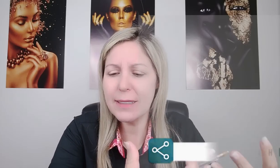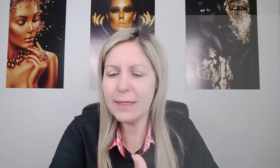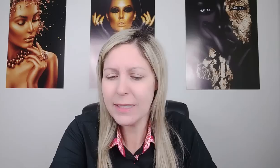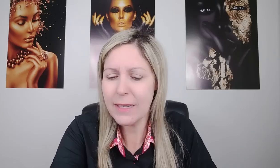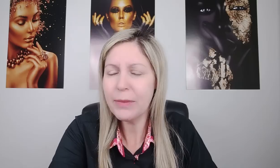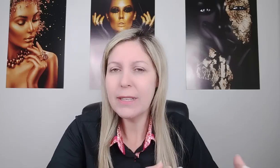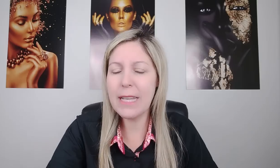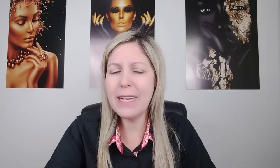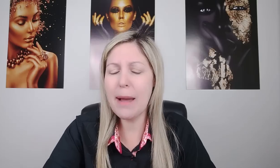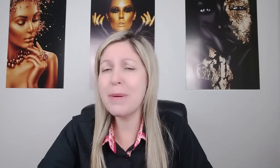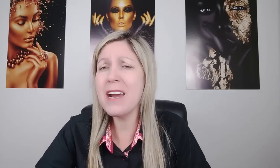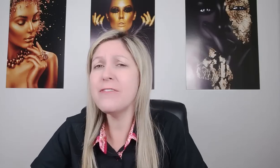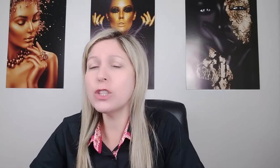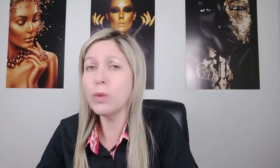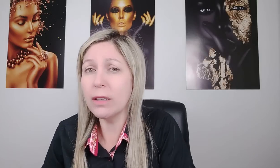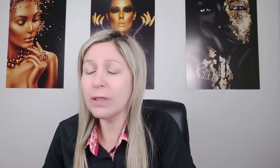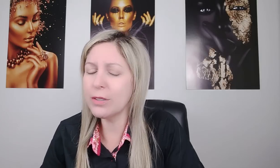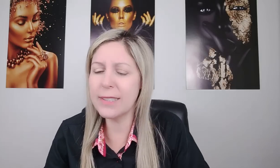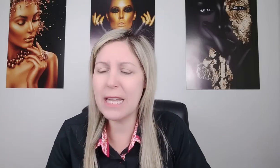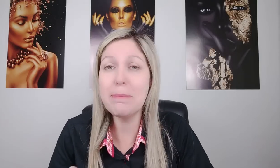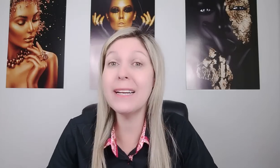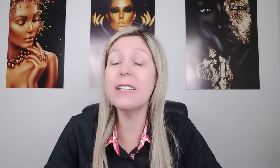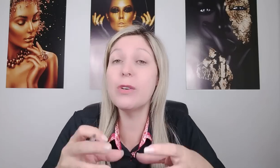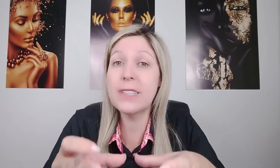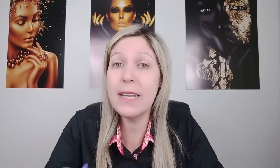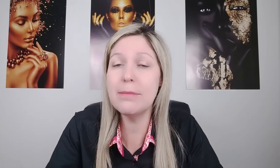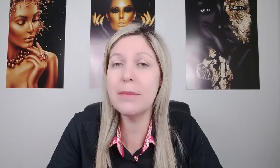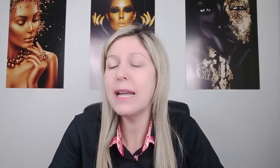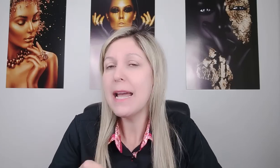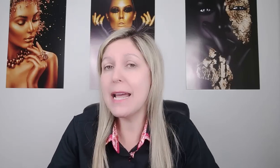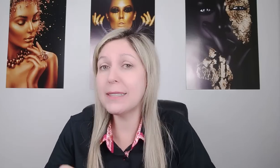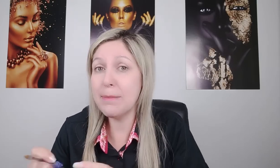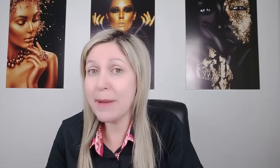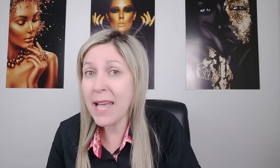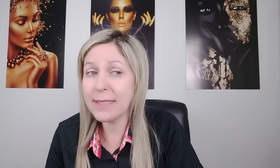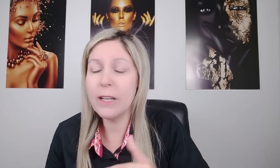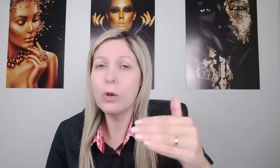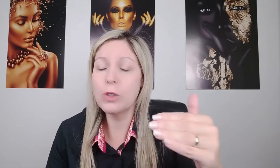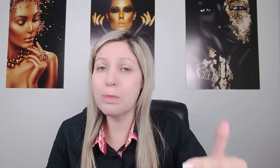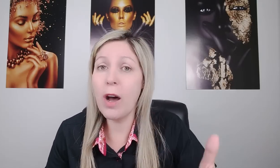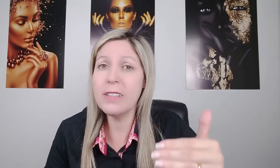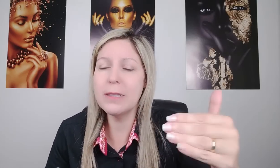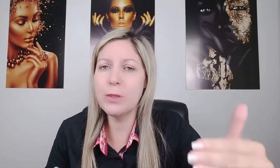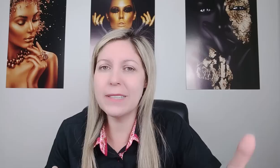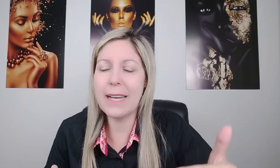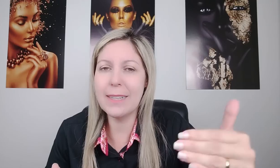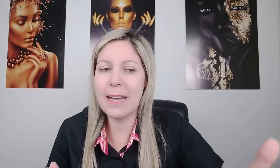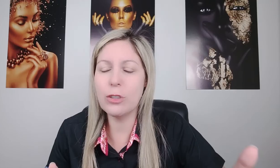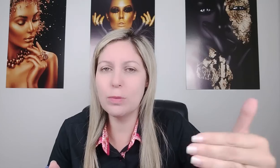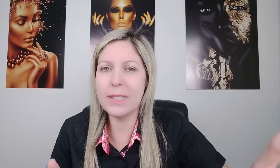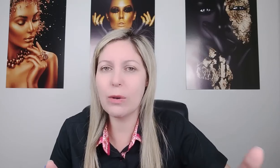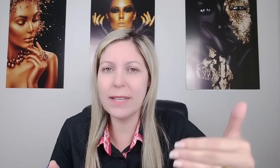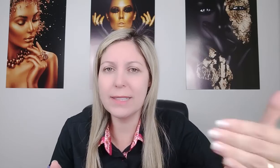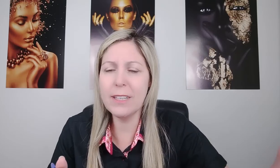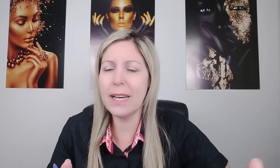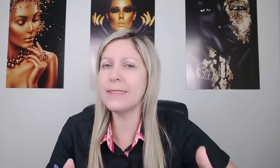da Cidadania, estava ali aperfeiçoando ali o sistema para que vocês também recebessem os próximos, né,